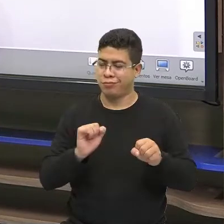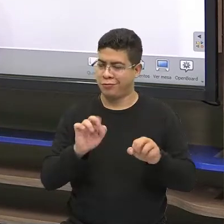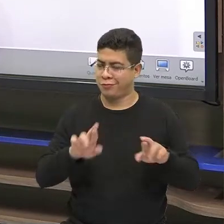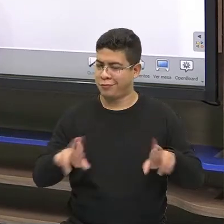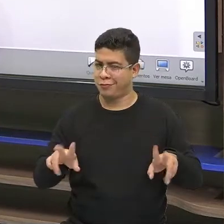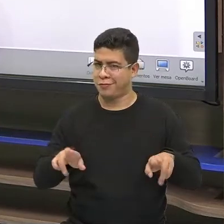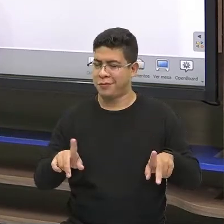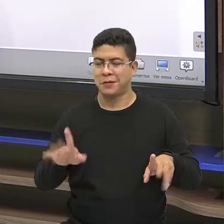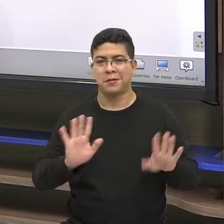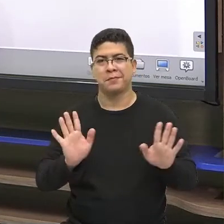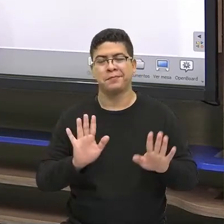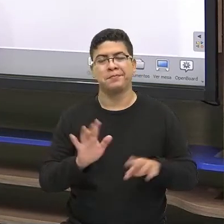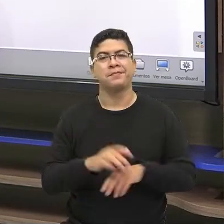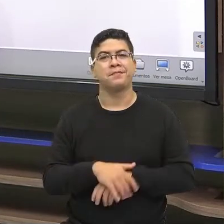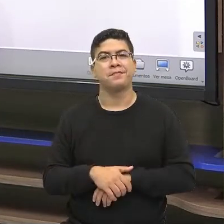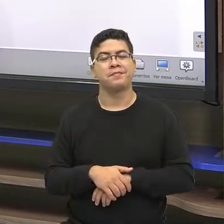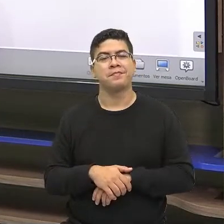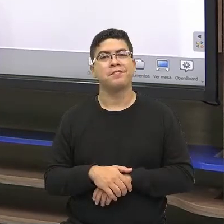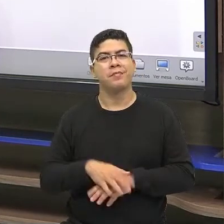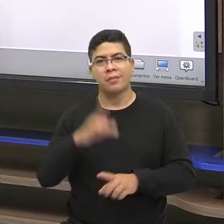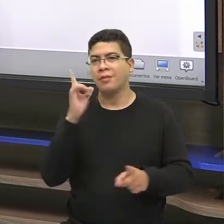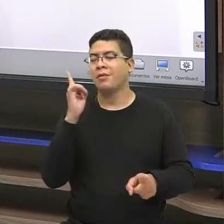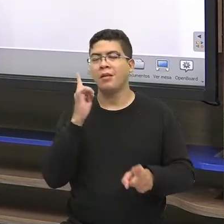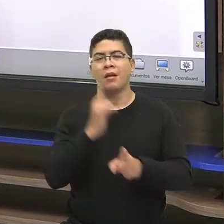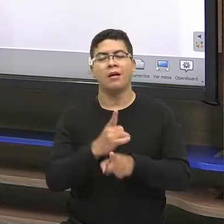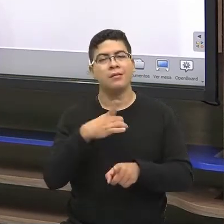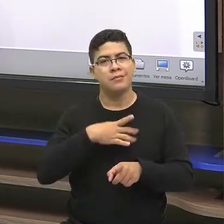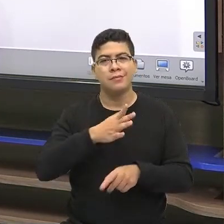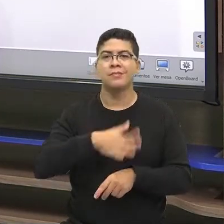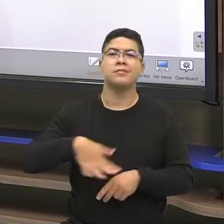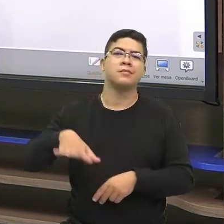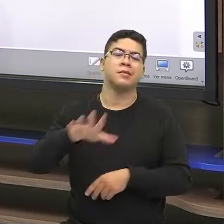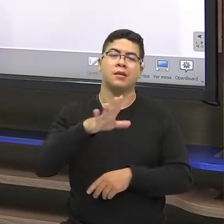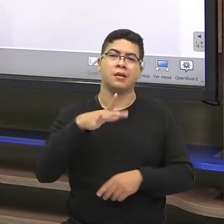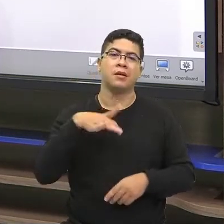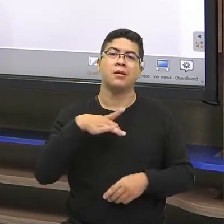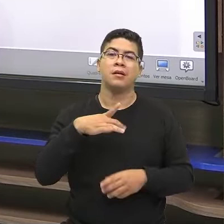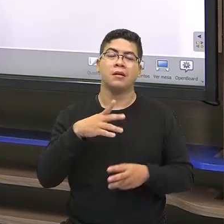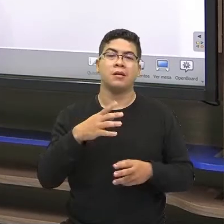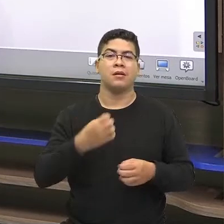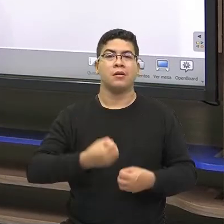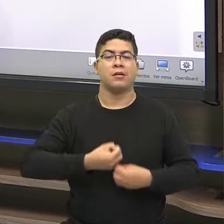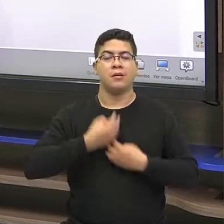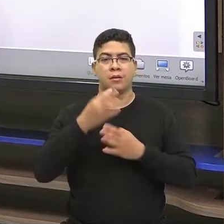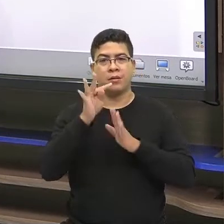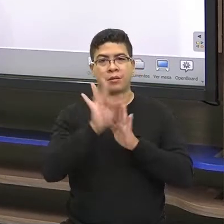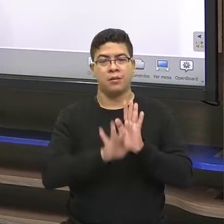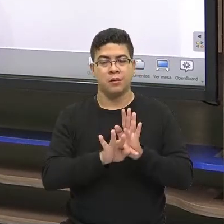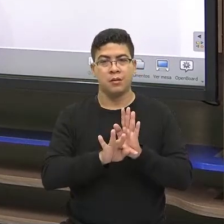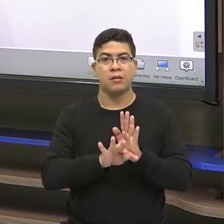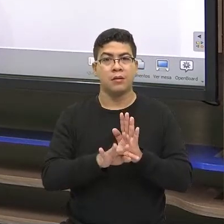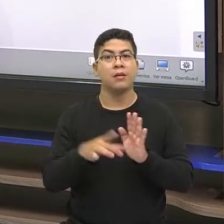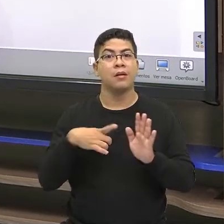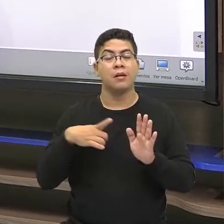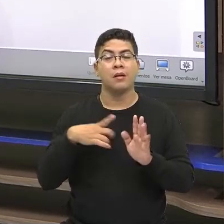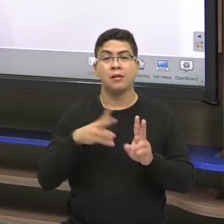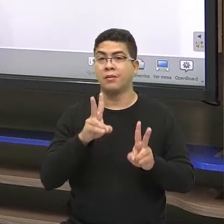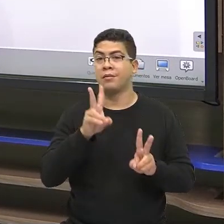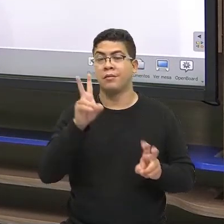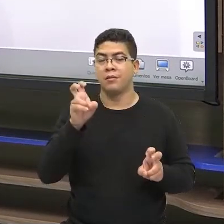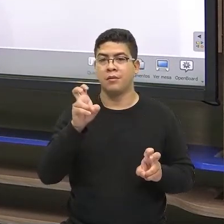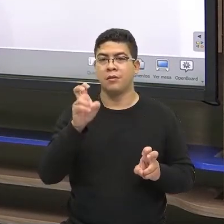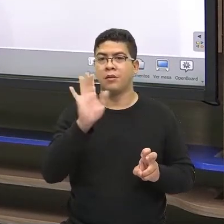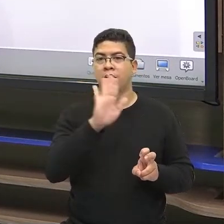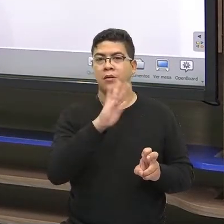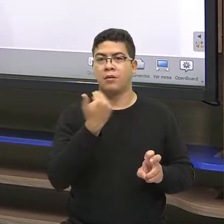você também encontra muito, né? Muitas vezes nas poesias dele, essa temática da morte,